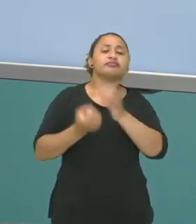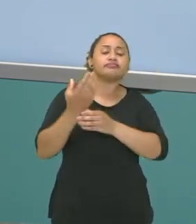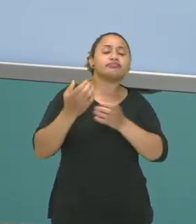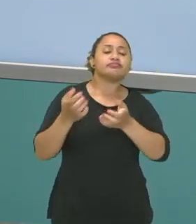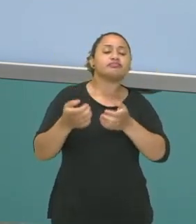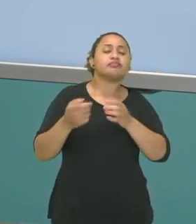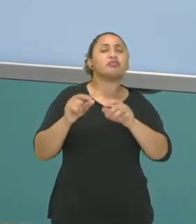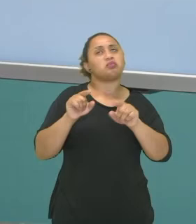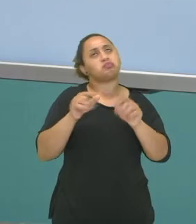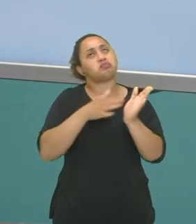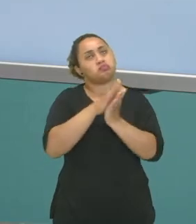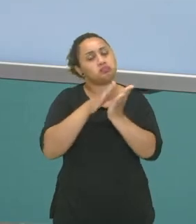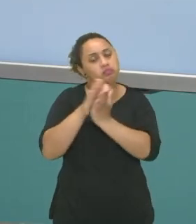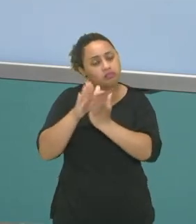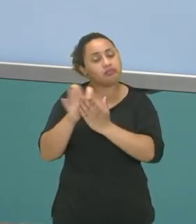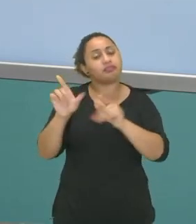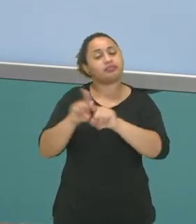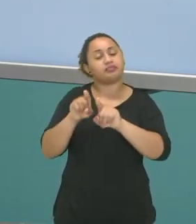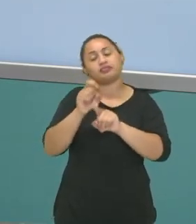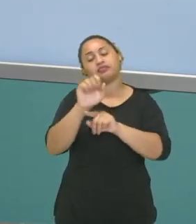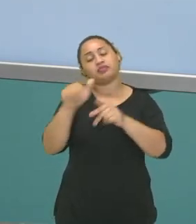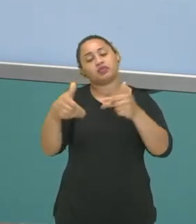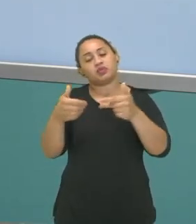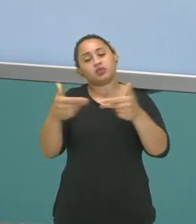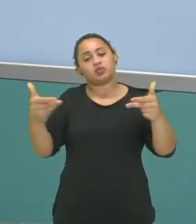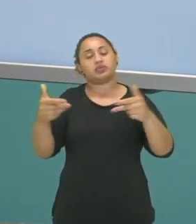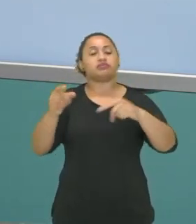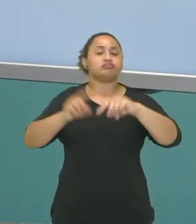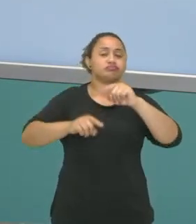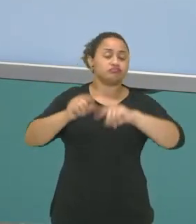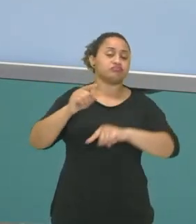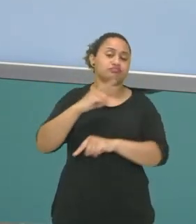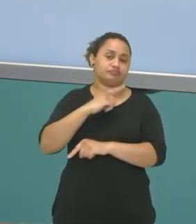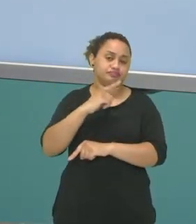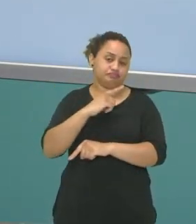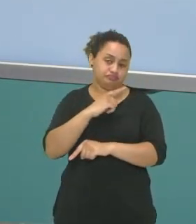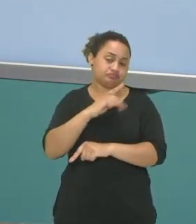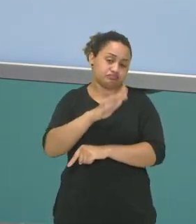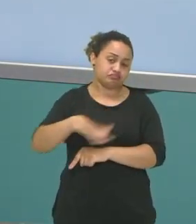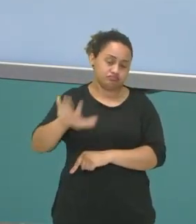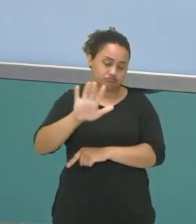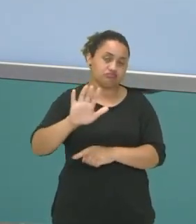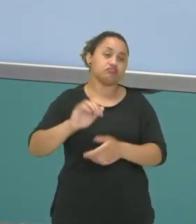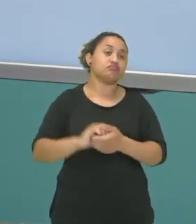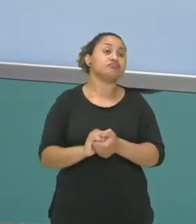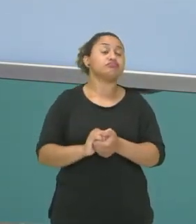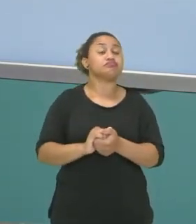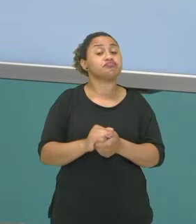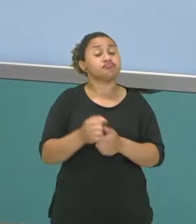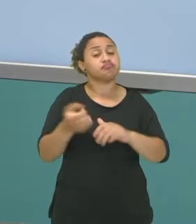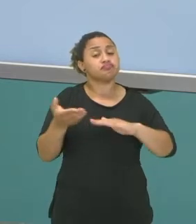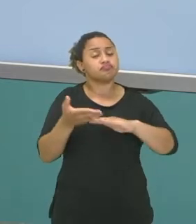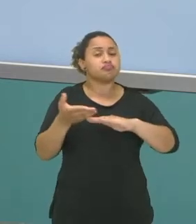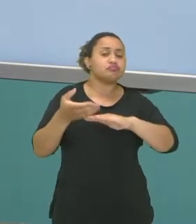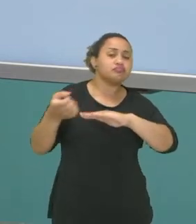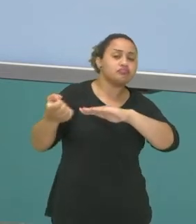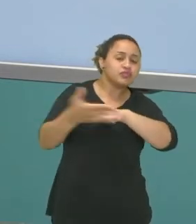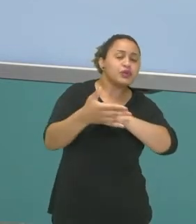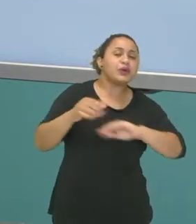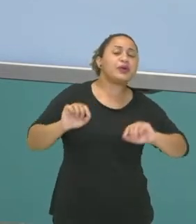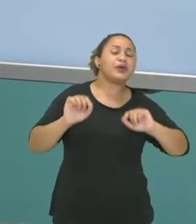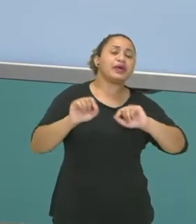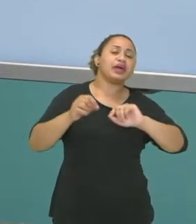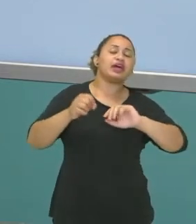de consumo como todos os bens em geral. A modernidade, uma das características preponderantes da modernidade, é